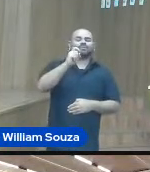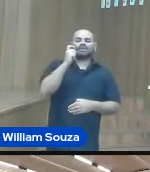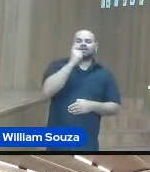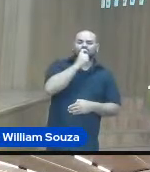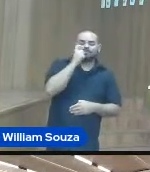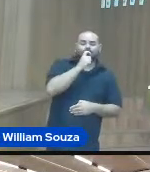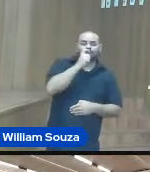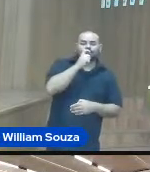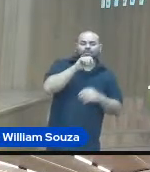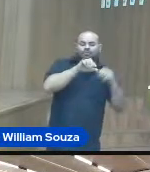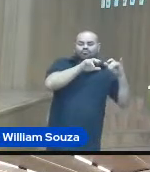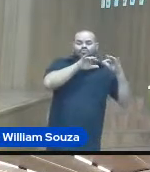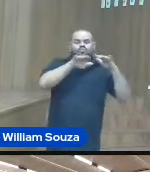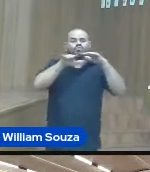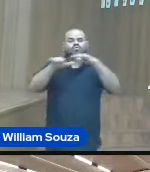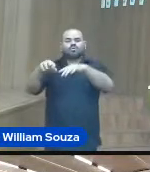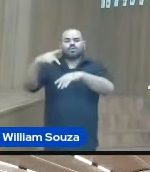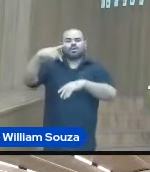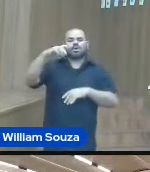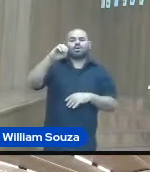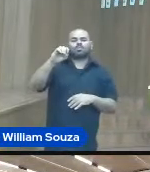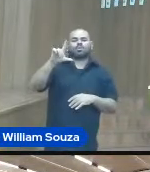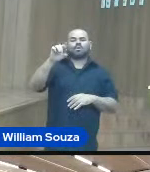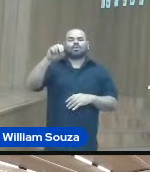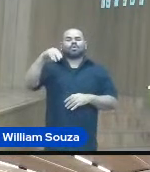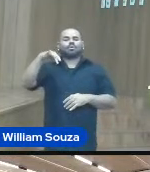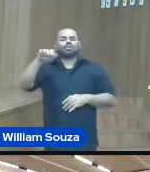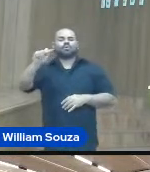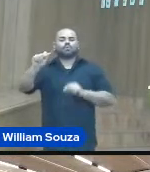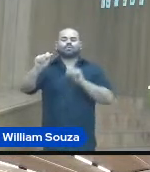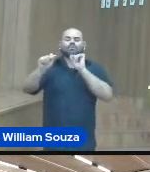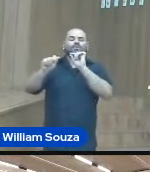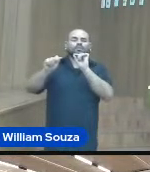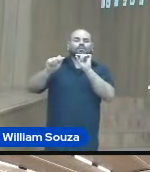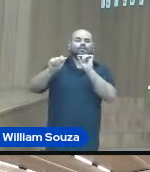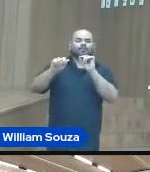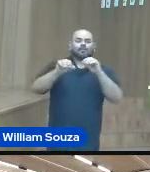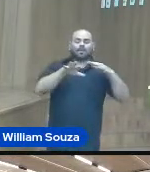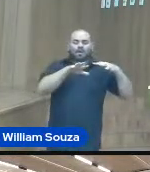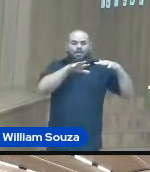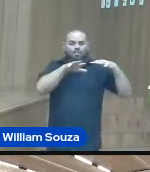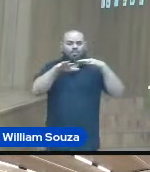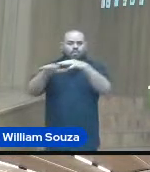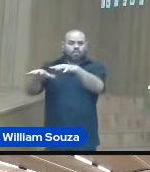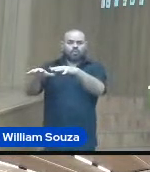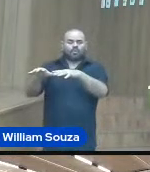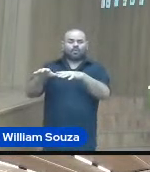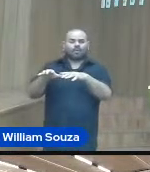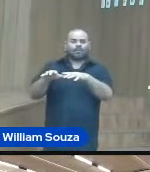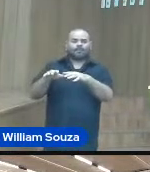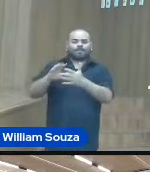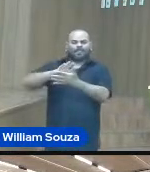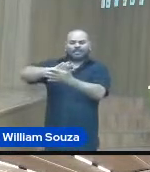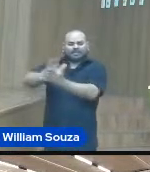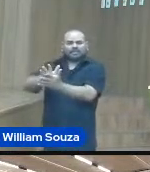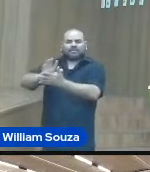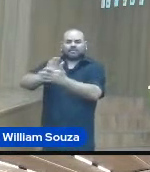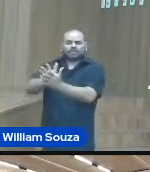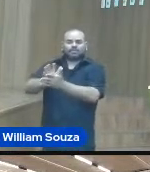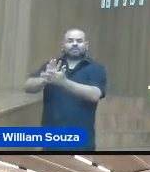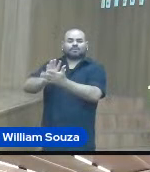foi arrasada por um ataque relâmpago, uma coisa bárbara, horrorosa. A Segunda Guerra